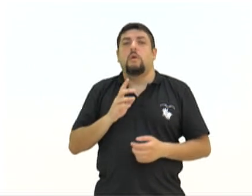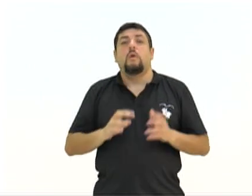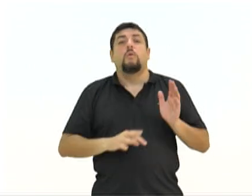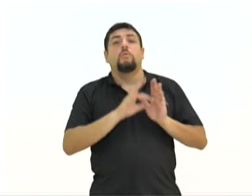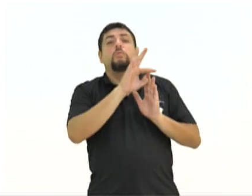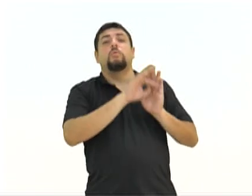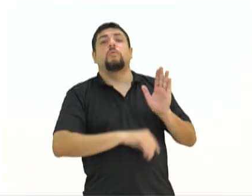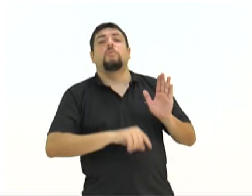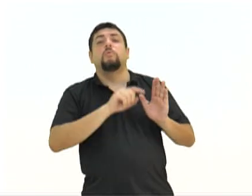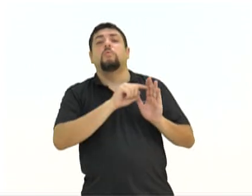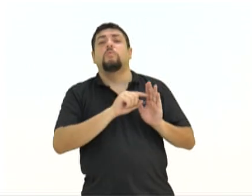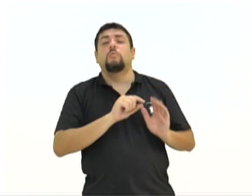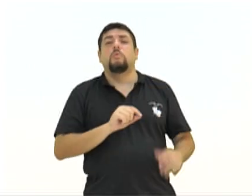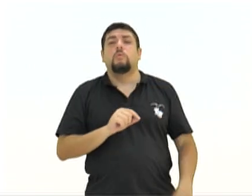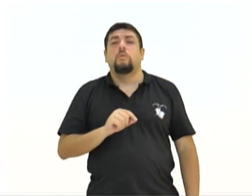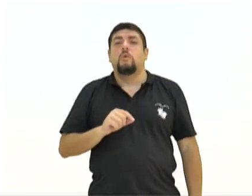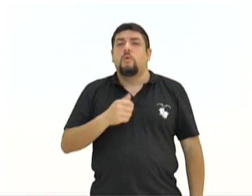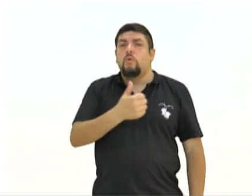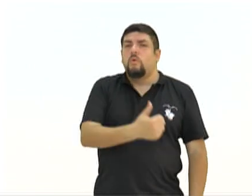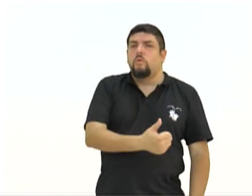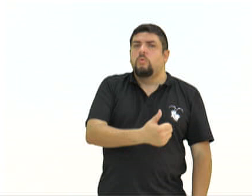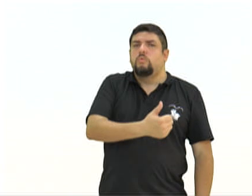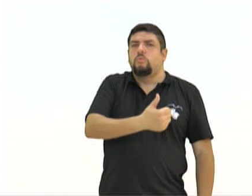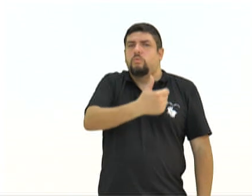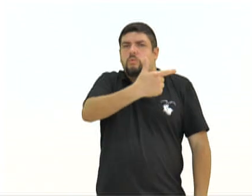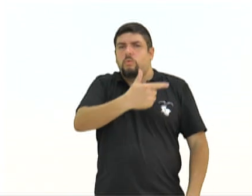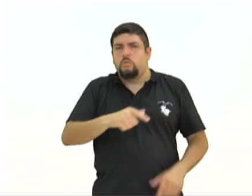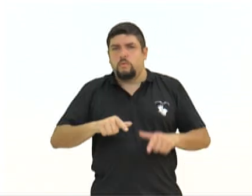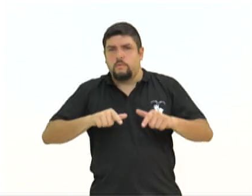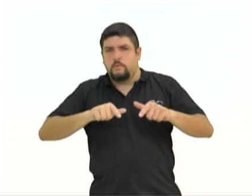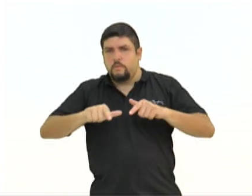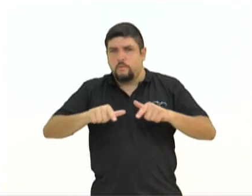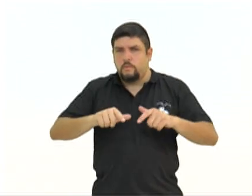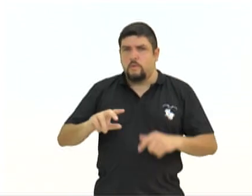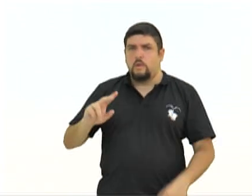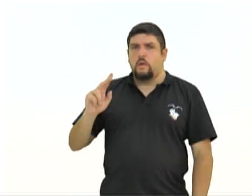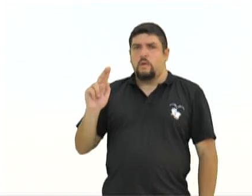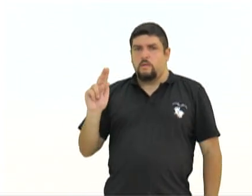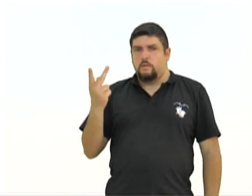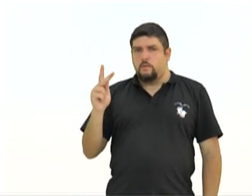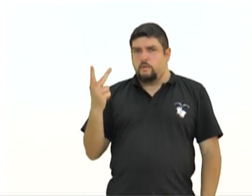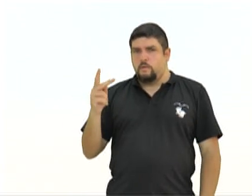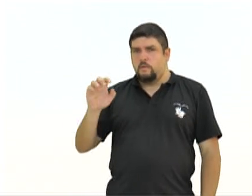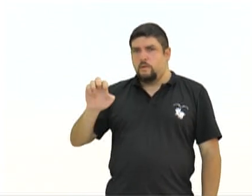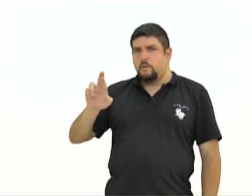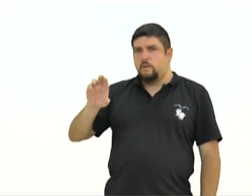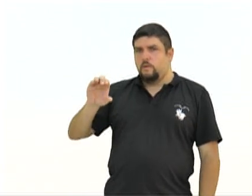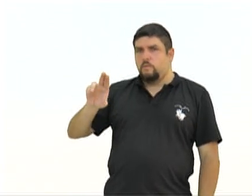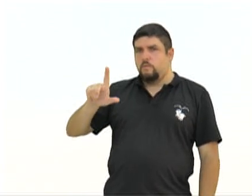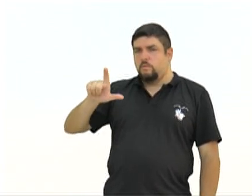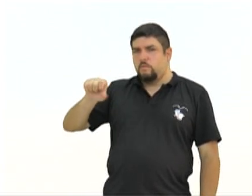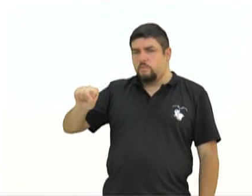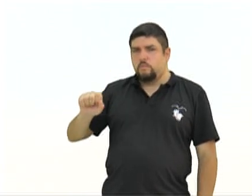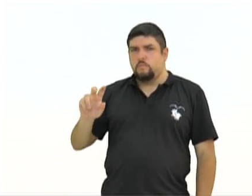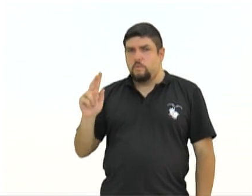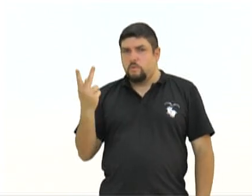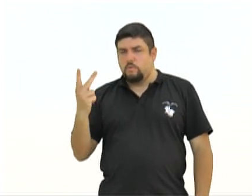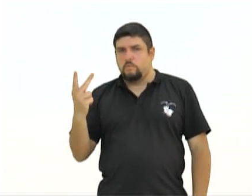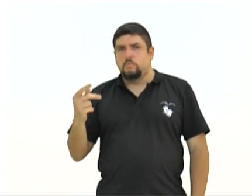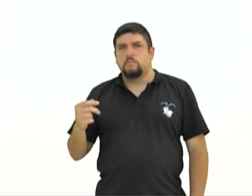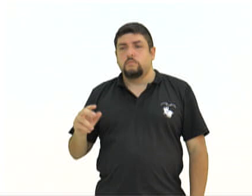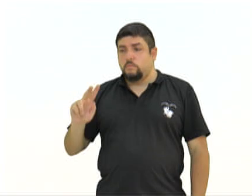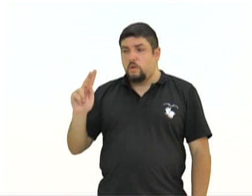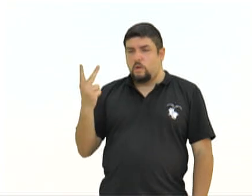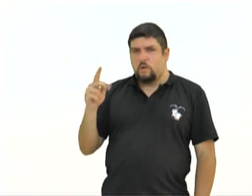quais foram os 12 trabalhos de Hércules, né? Então Hércules foi um herói que enfrentou vários